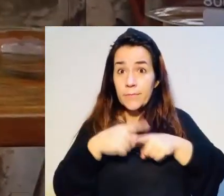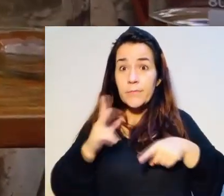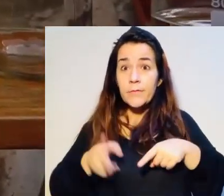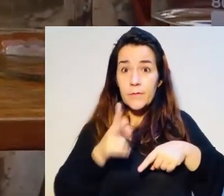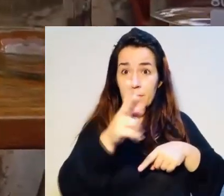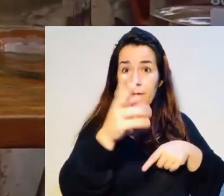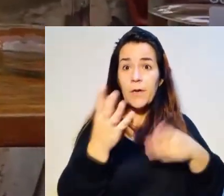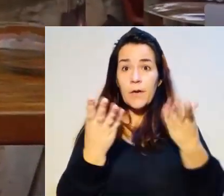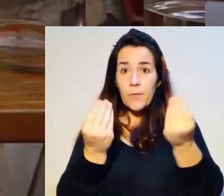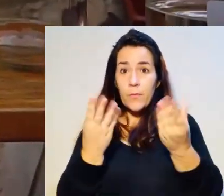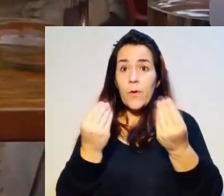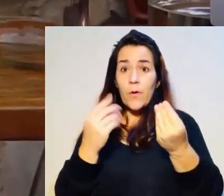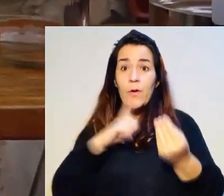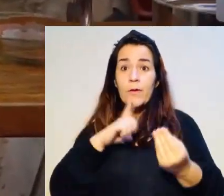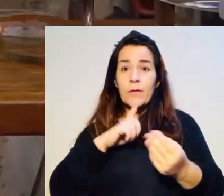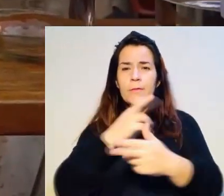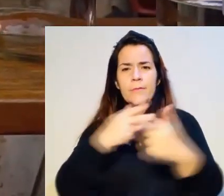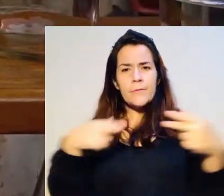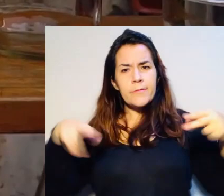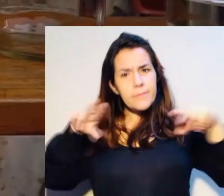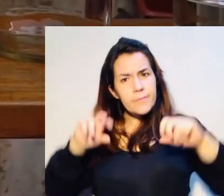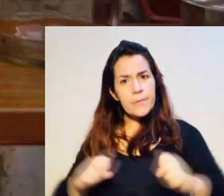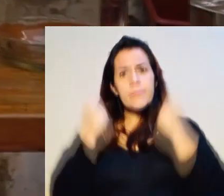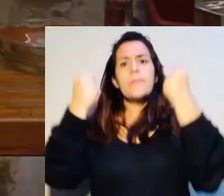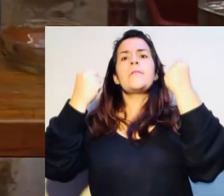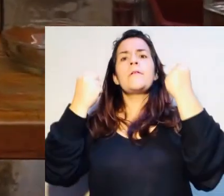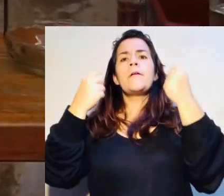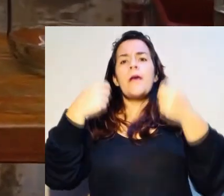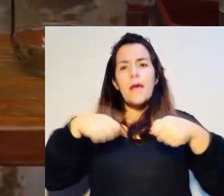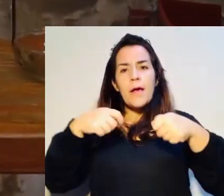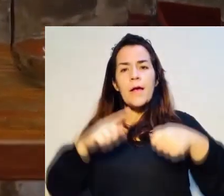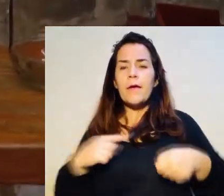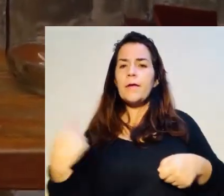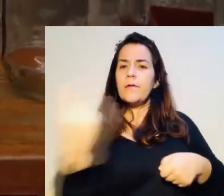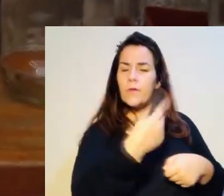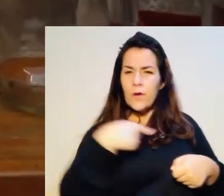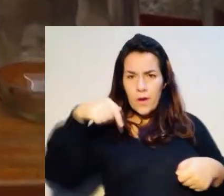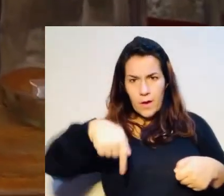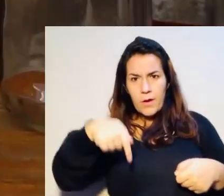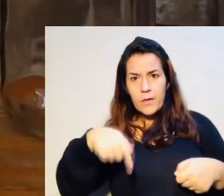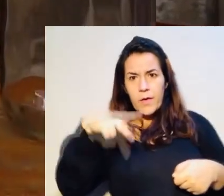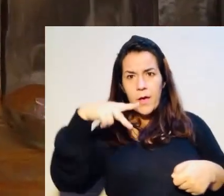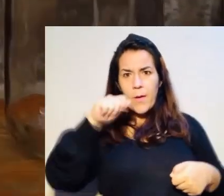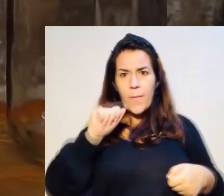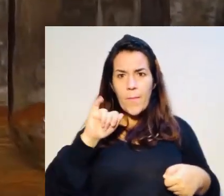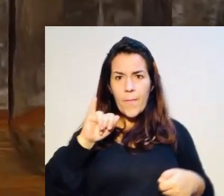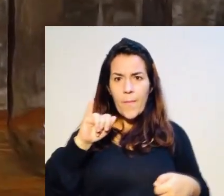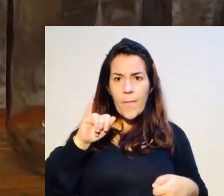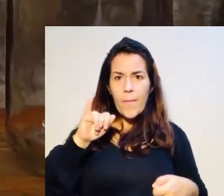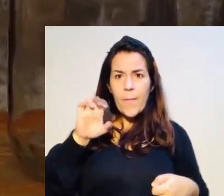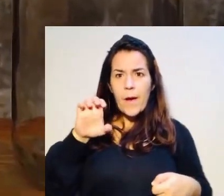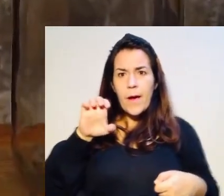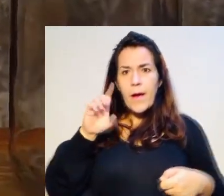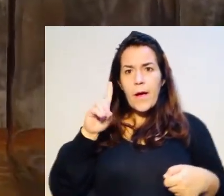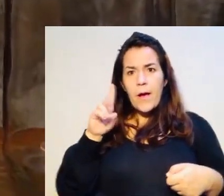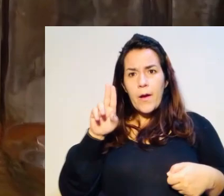Mas há sempre algo a se lutar. A gente aqui do terreiro do Pai Eduardo, por